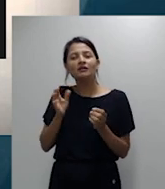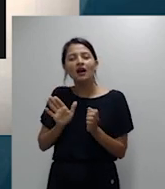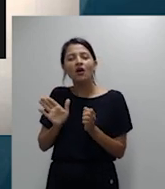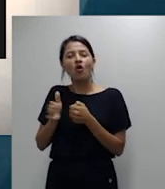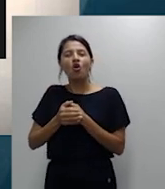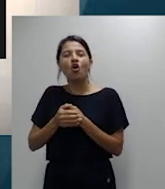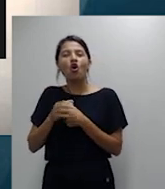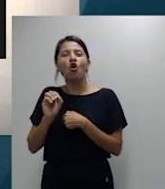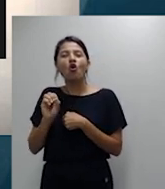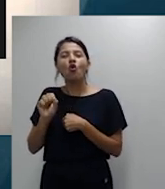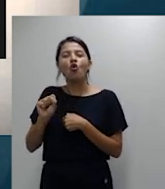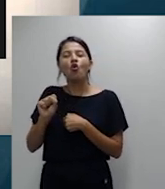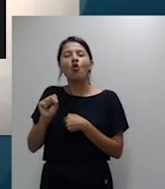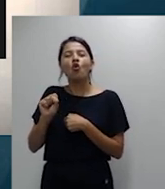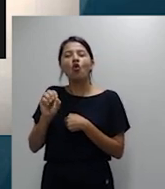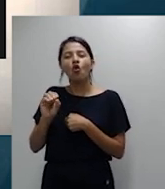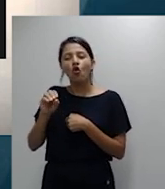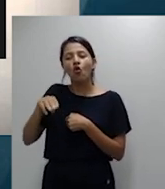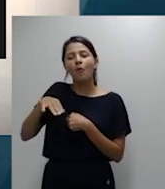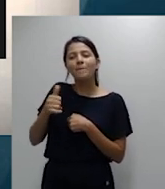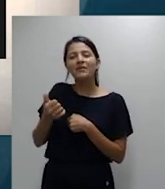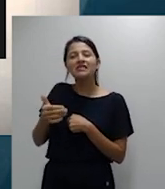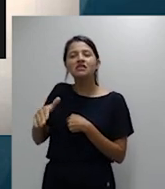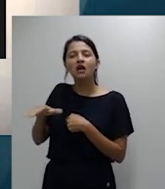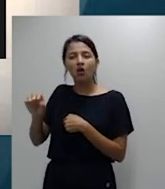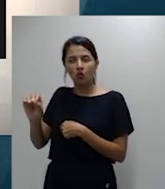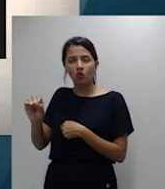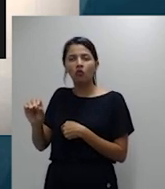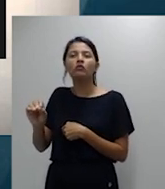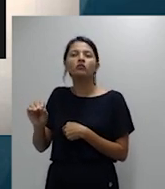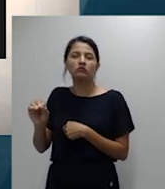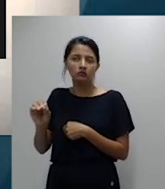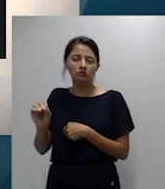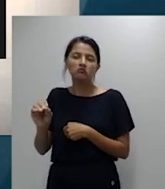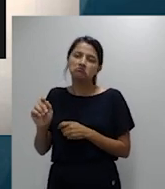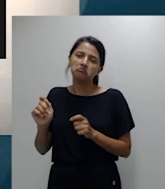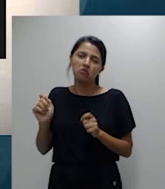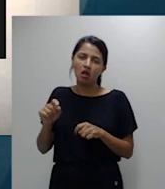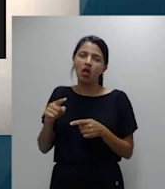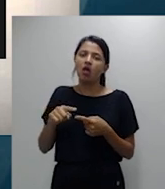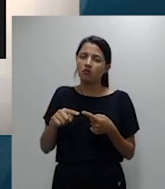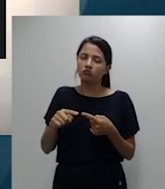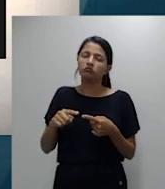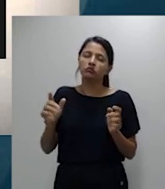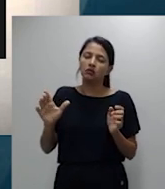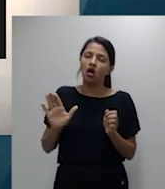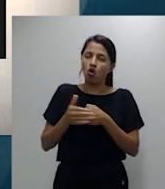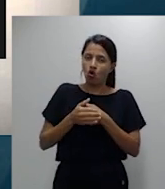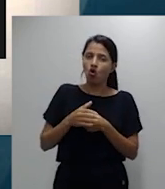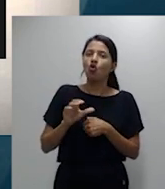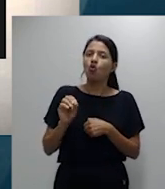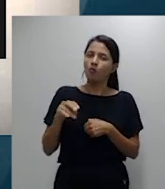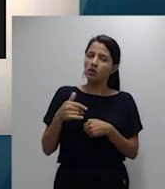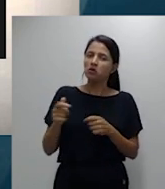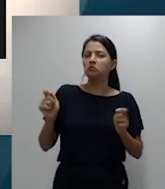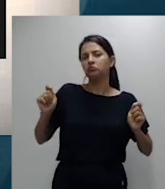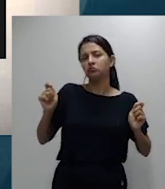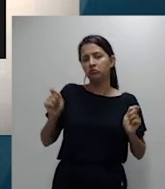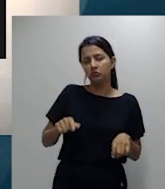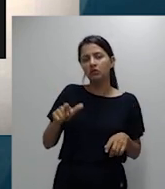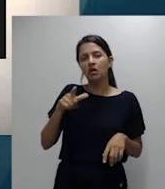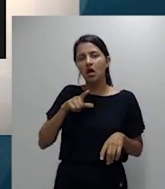a da autoridade coatora é uma condição de munição que permite que que a ilegalidade